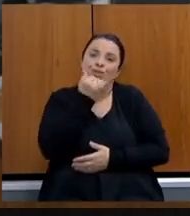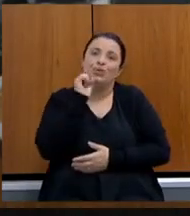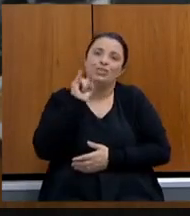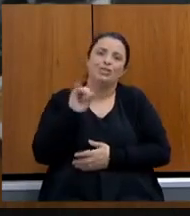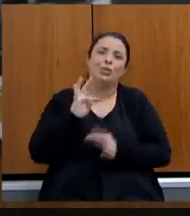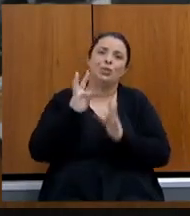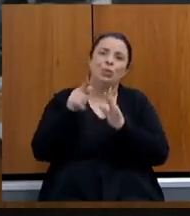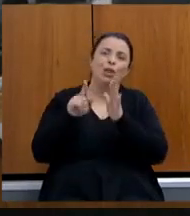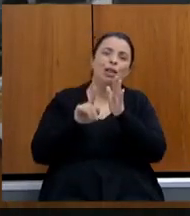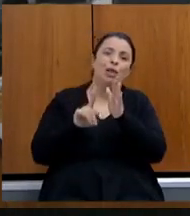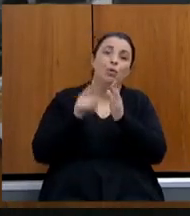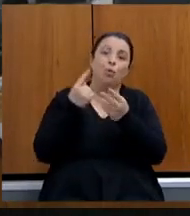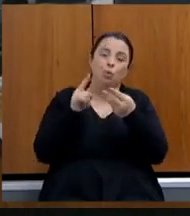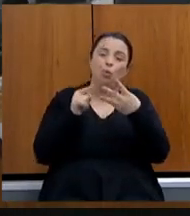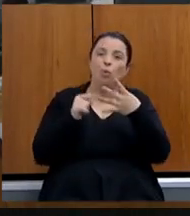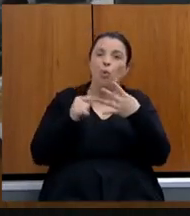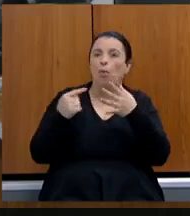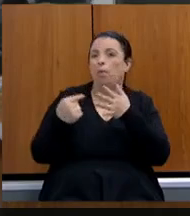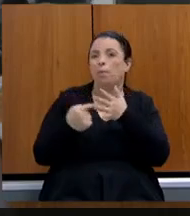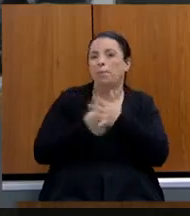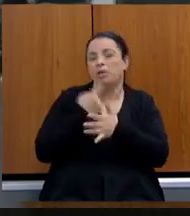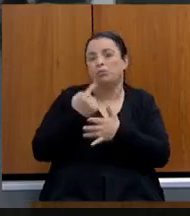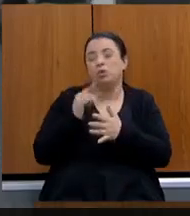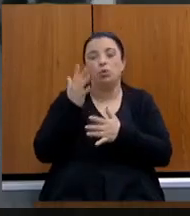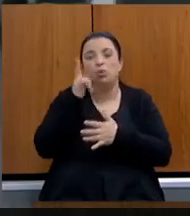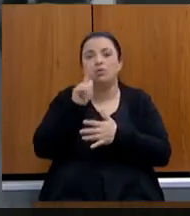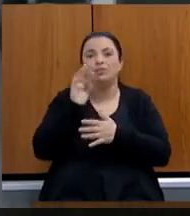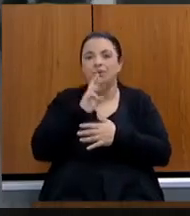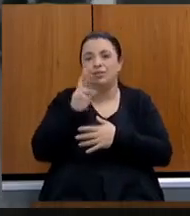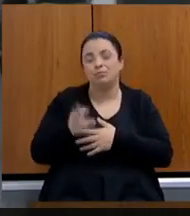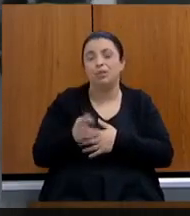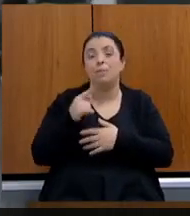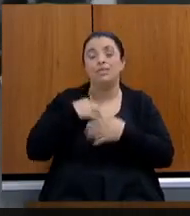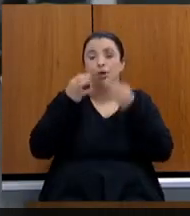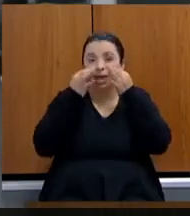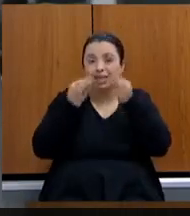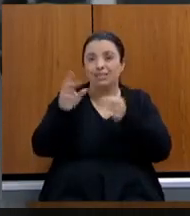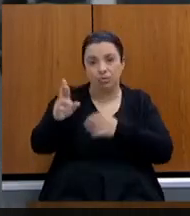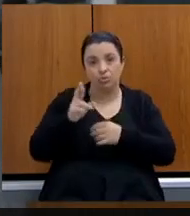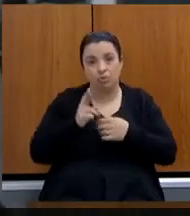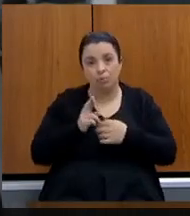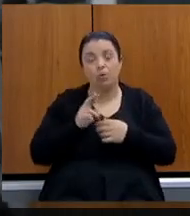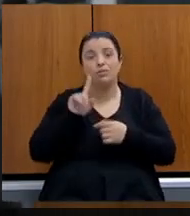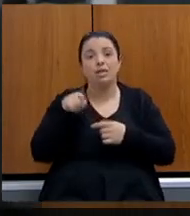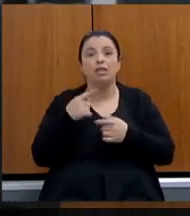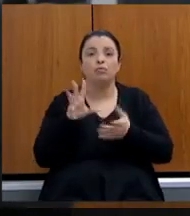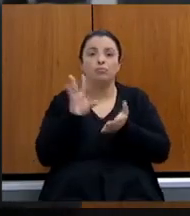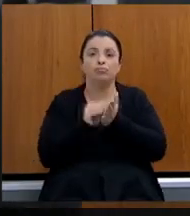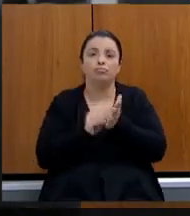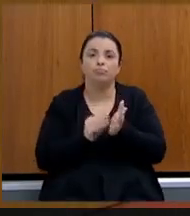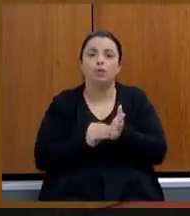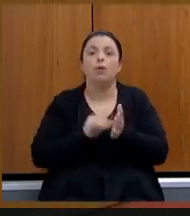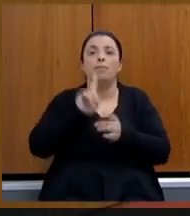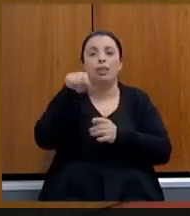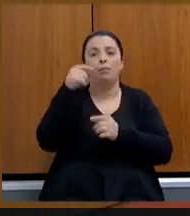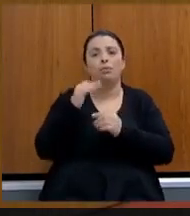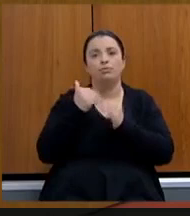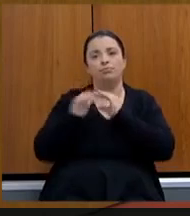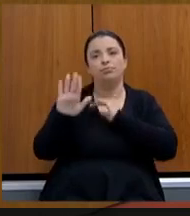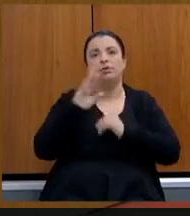atender especificamente a um ponto mas vou ter toda atenção a sua réplica e tomar nota para aliviar os retornos bom